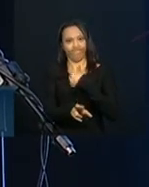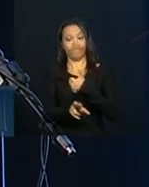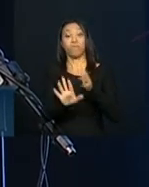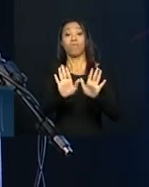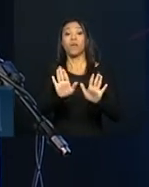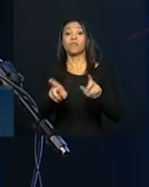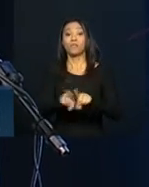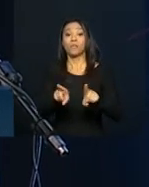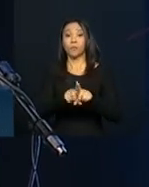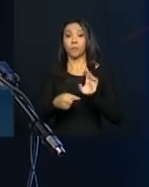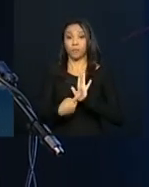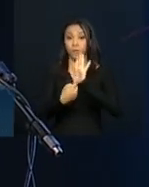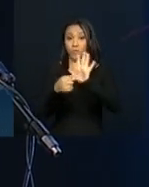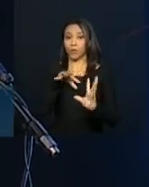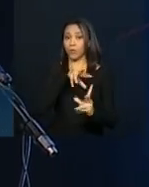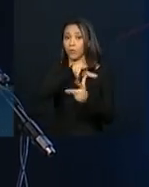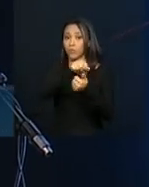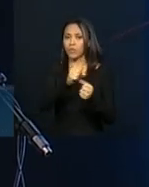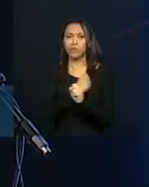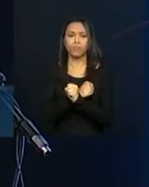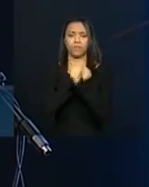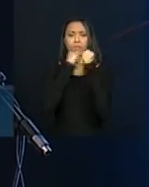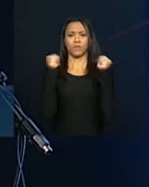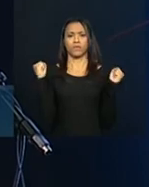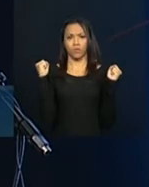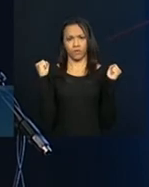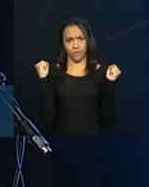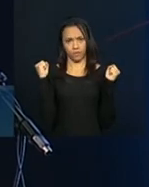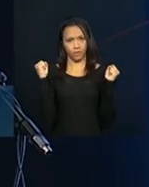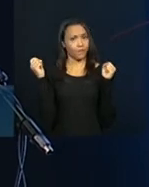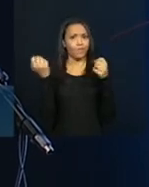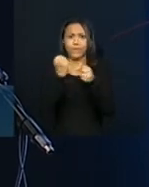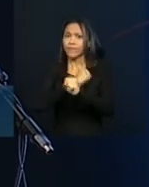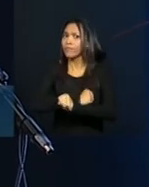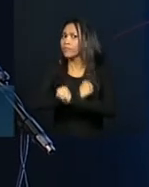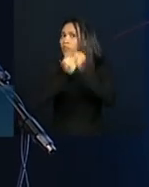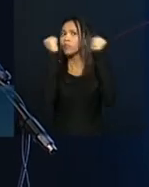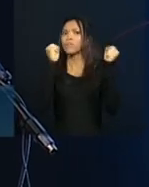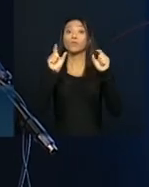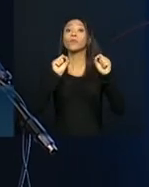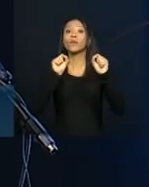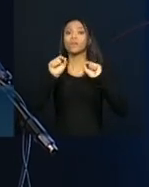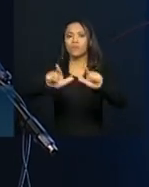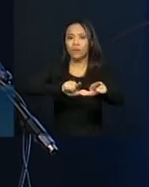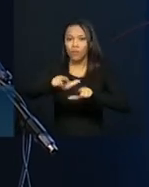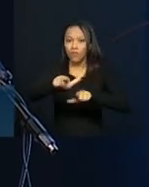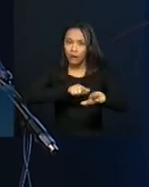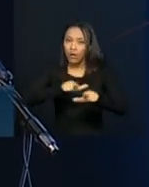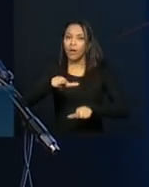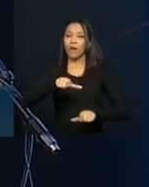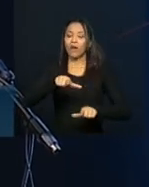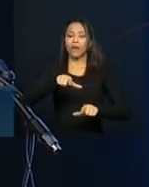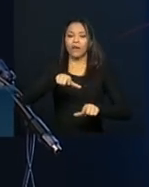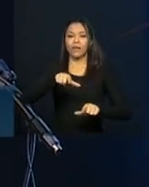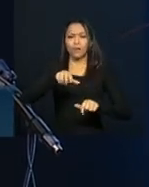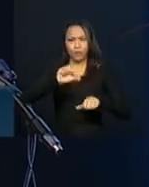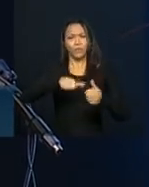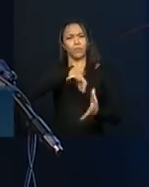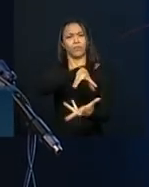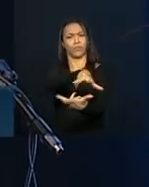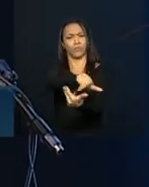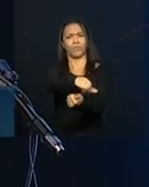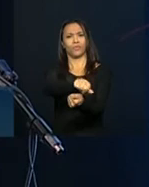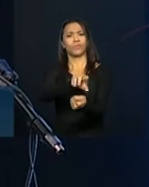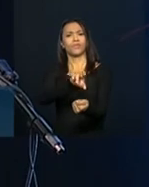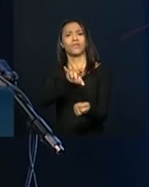mostrar ao mundo que é possível. Que é possível trabalhar e mudar o mundo, não só nas margens,